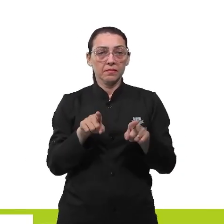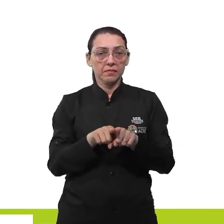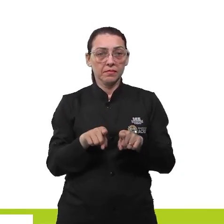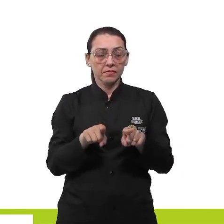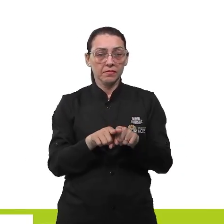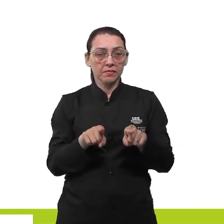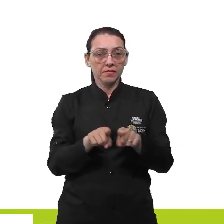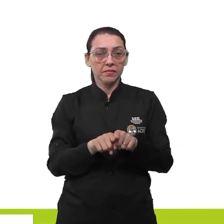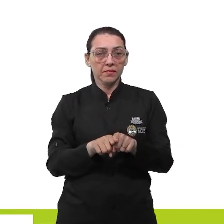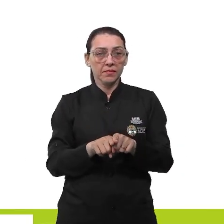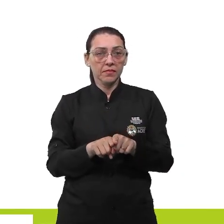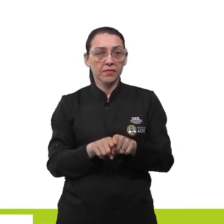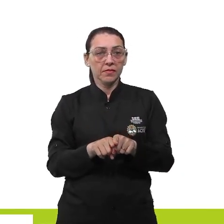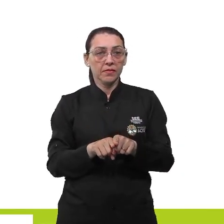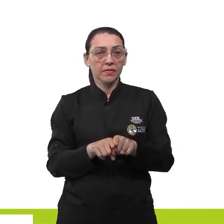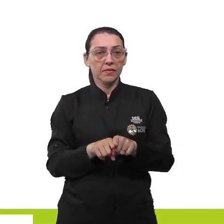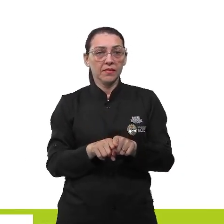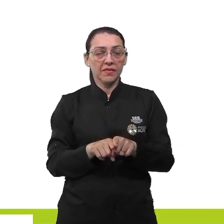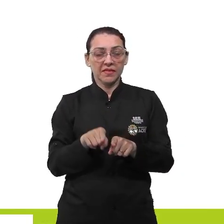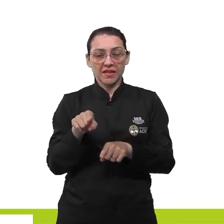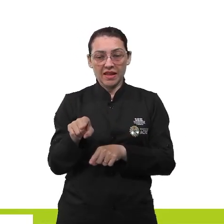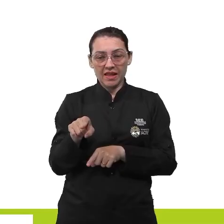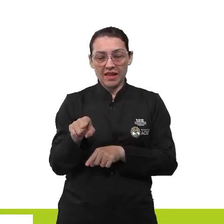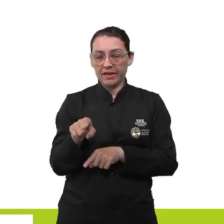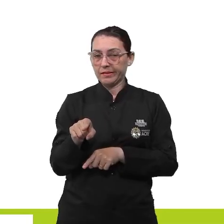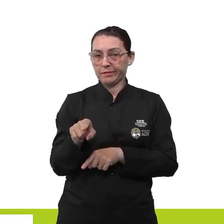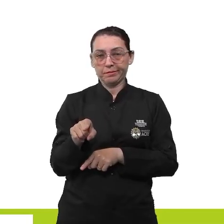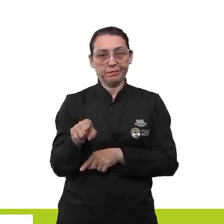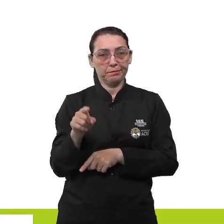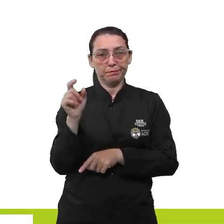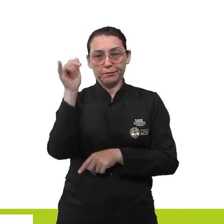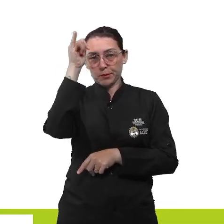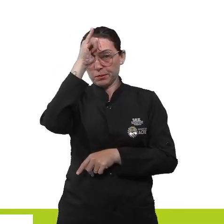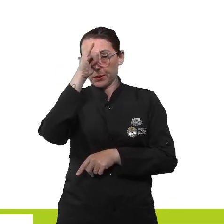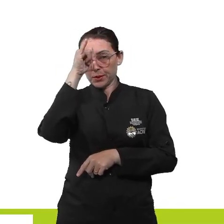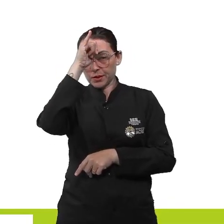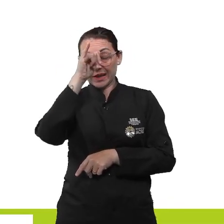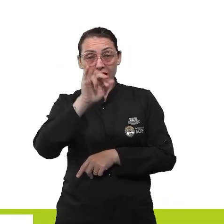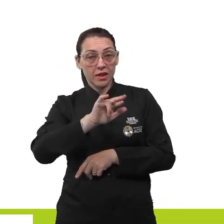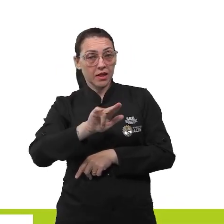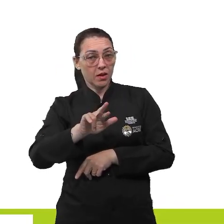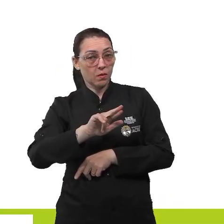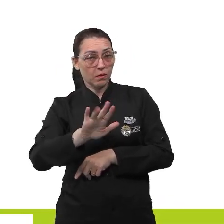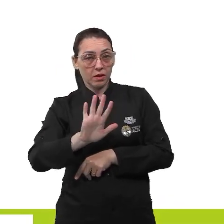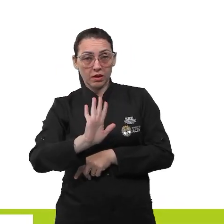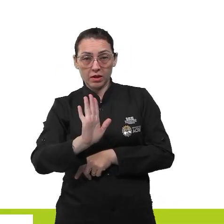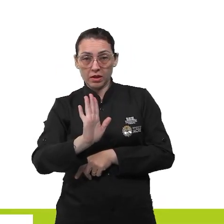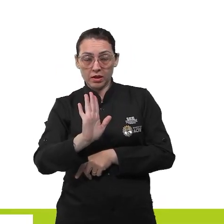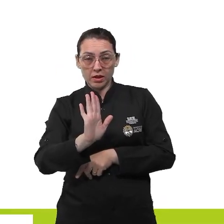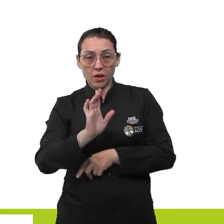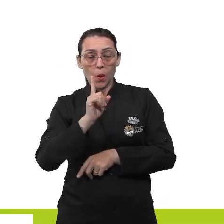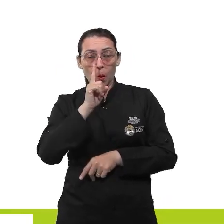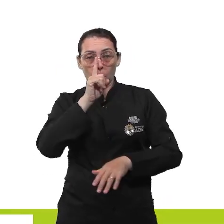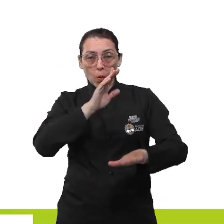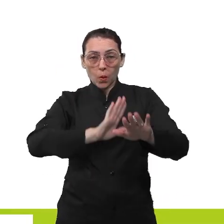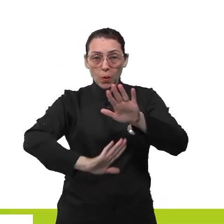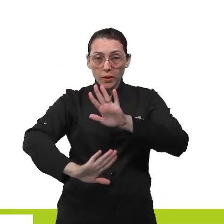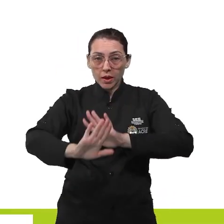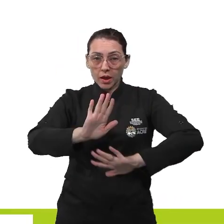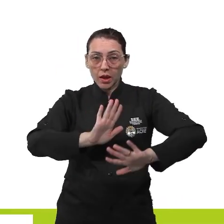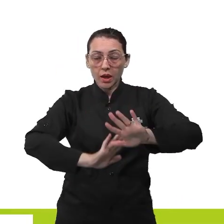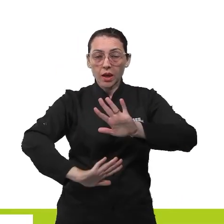Não usar aquele discurso que é frescura, né? Tem muito esse discurso que se diz, é frescura. Galera, cuidado com esse